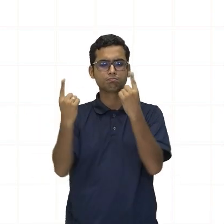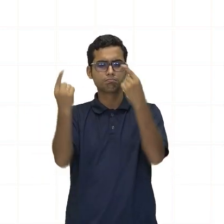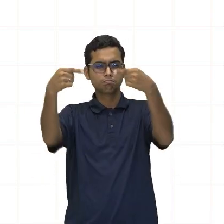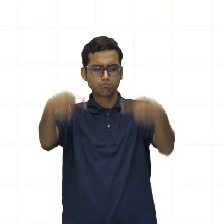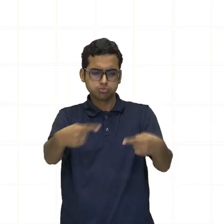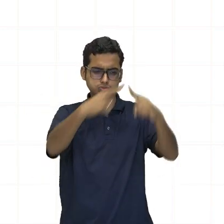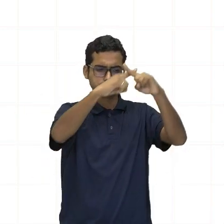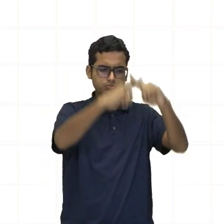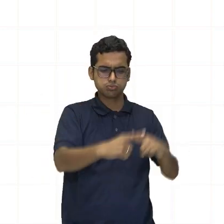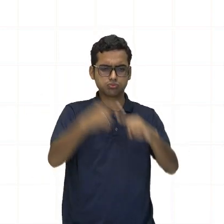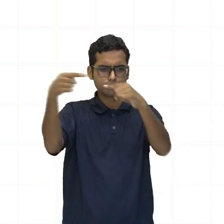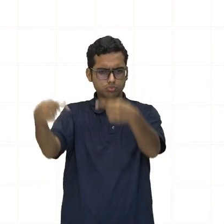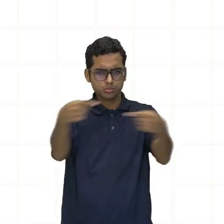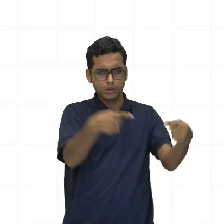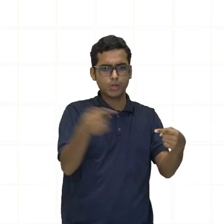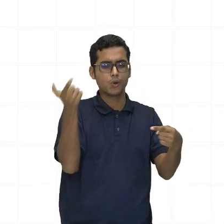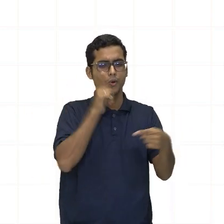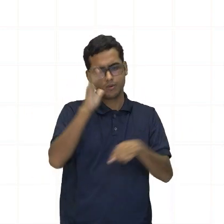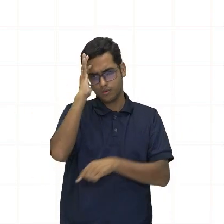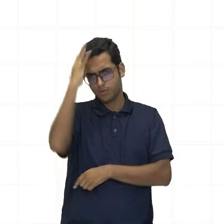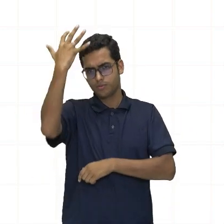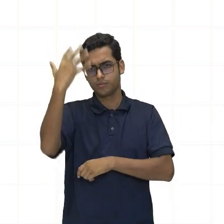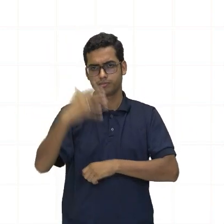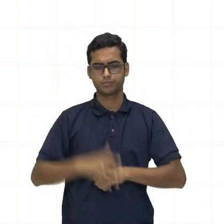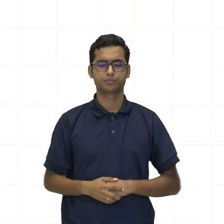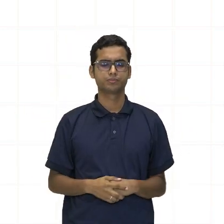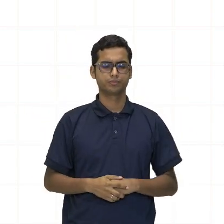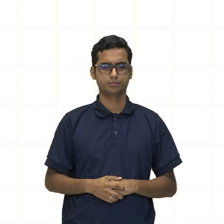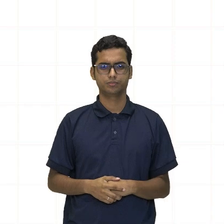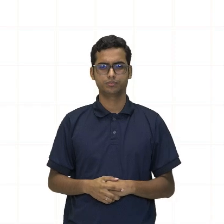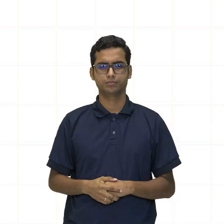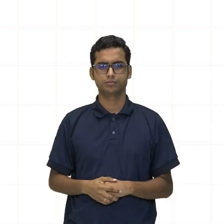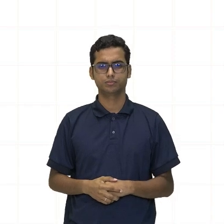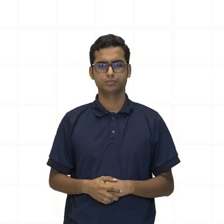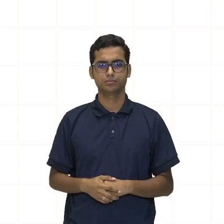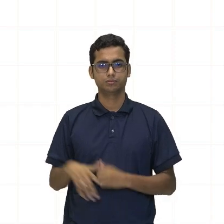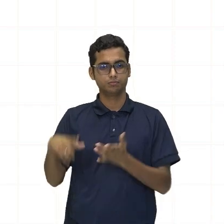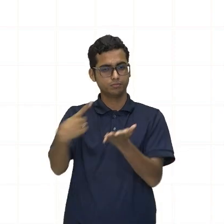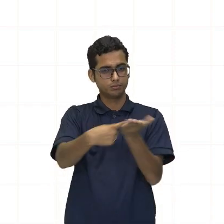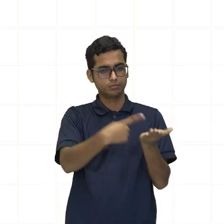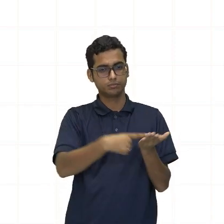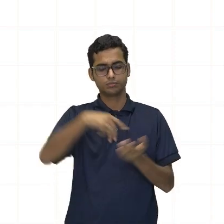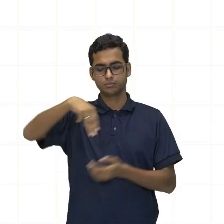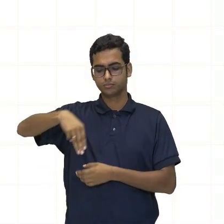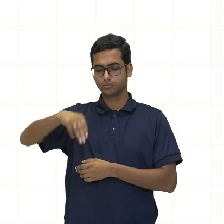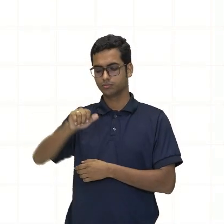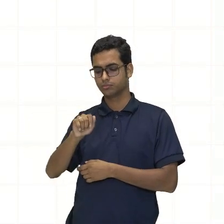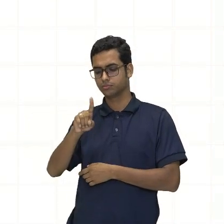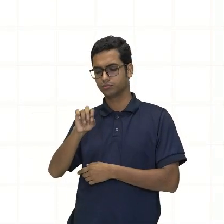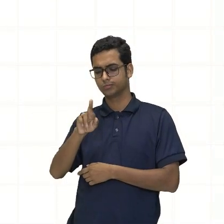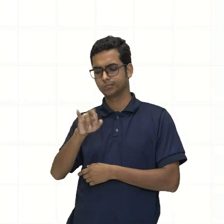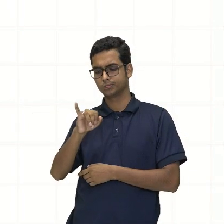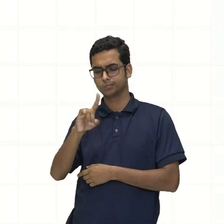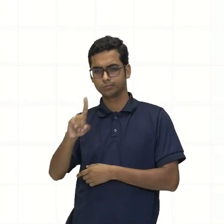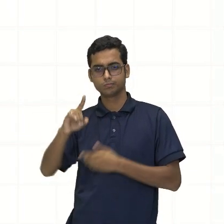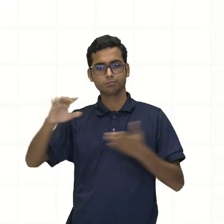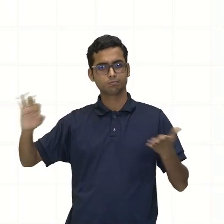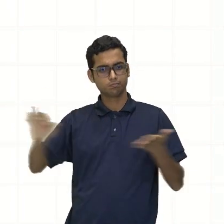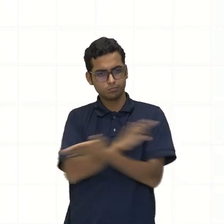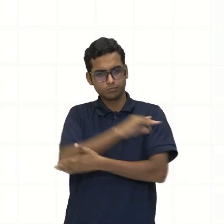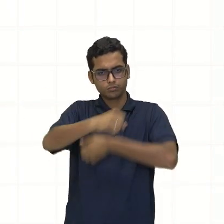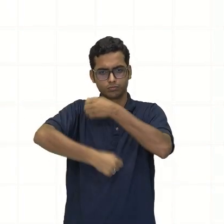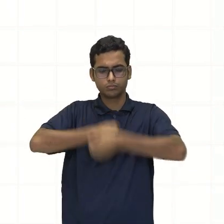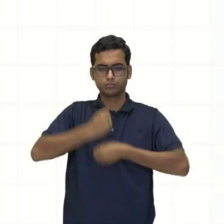disputas territoriais. Então, o Tratado de Madrid, que foi assinado aqui em